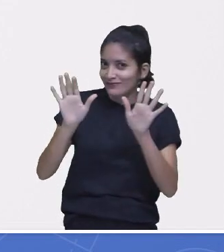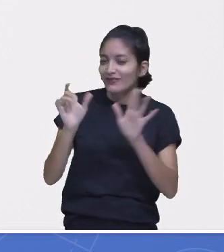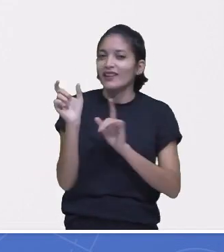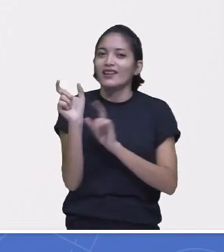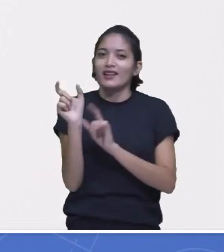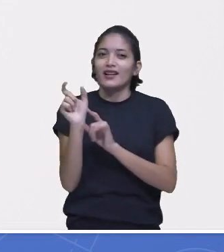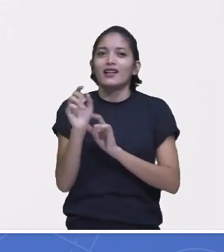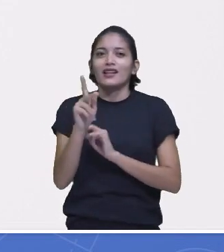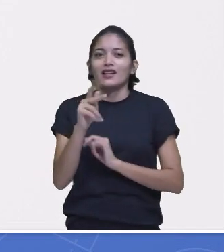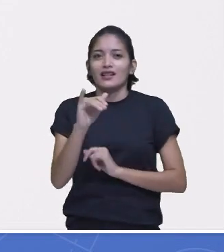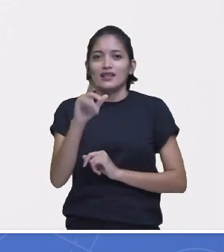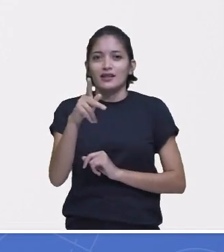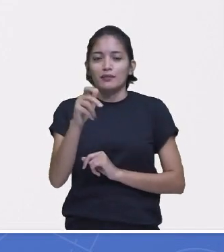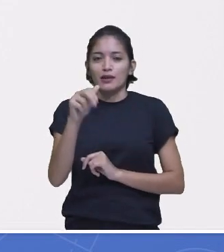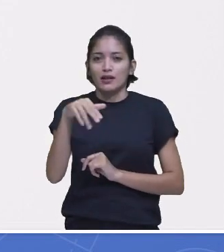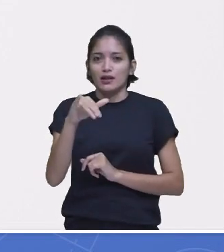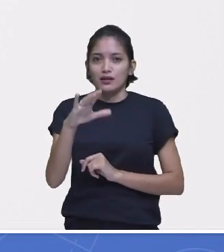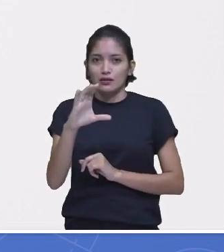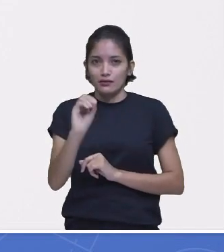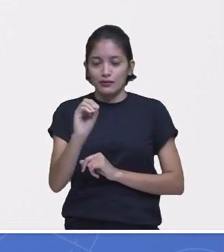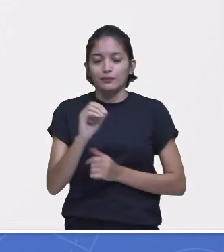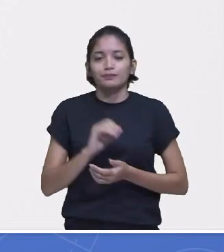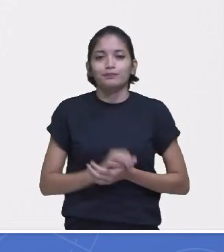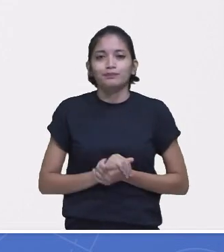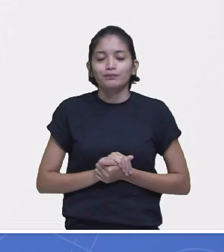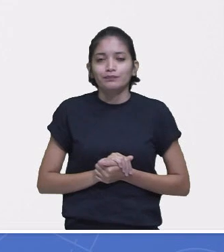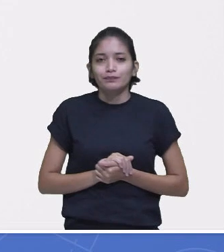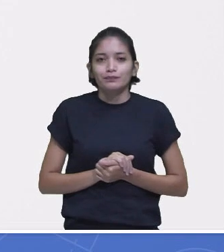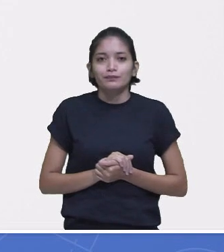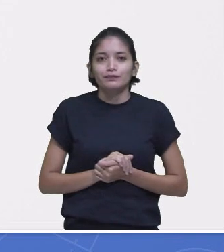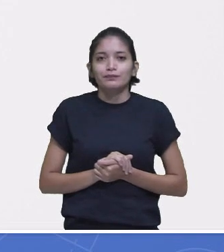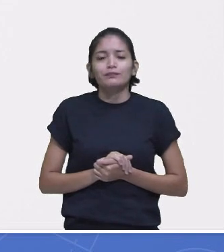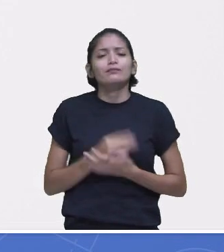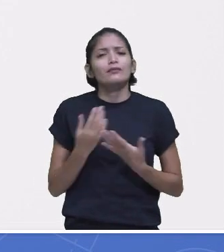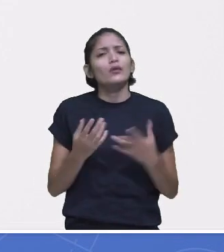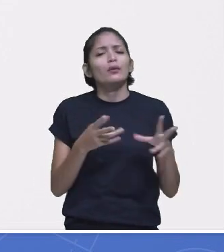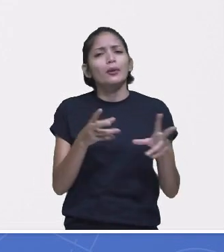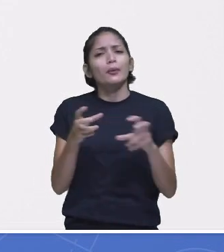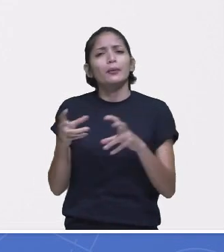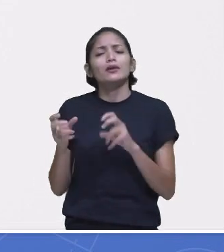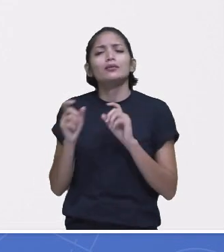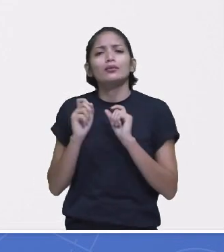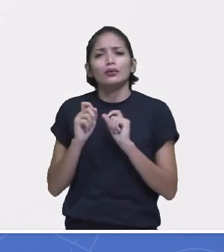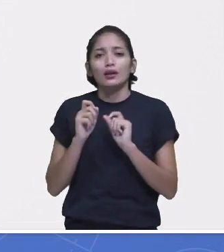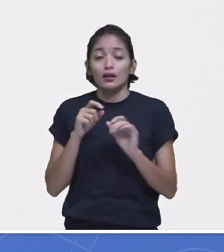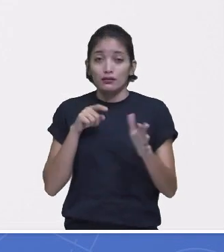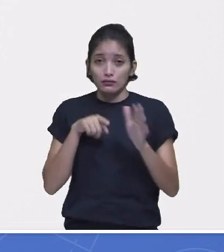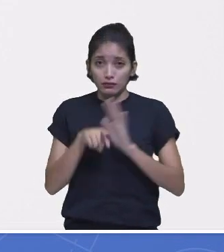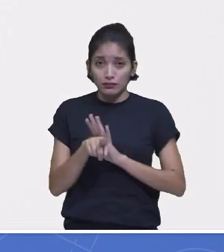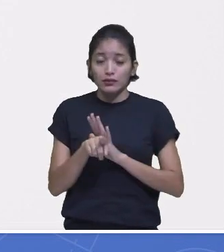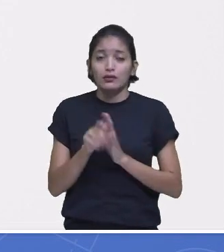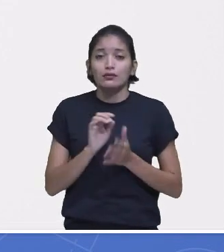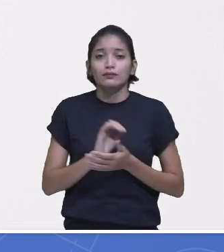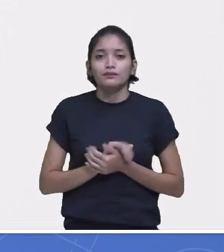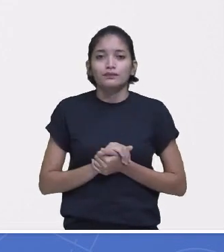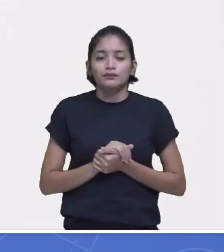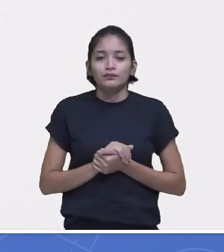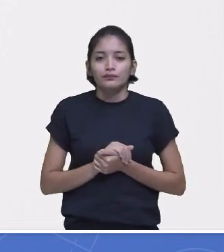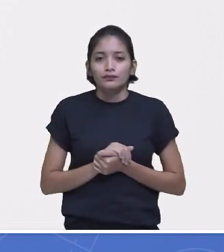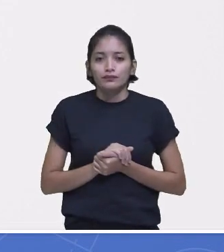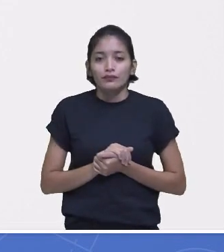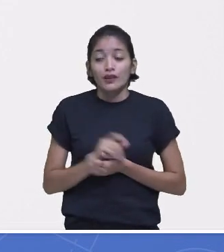de hispânico ou hispanismo? Muito bem. Então, o que eu percebi aqui nessa questão? Que a